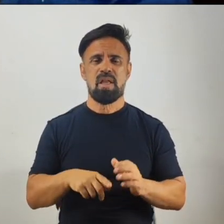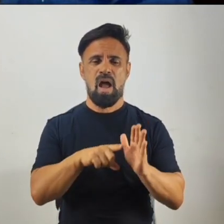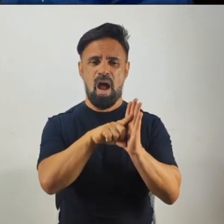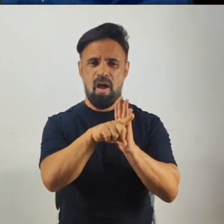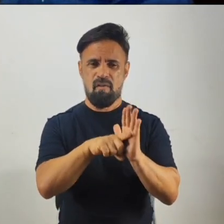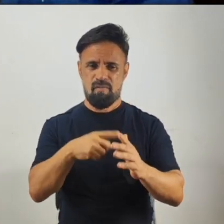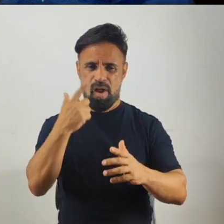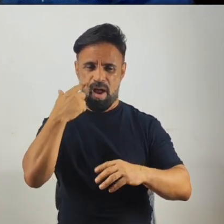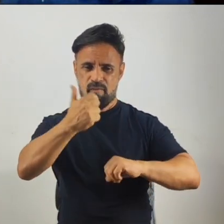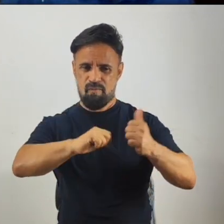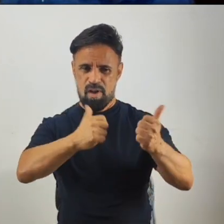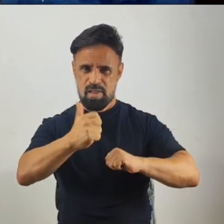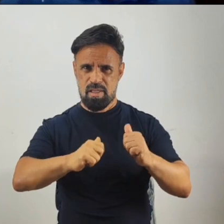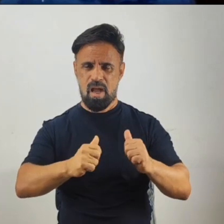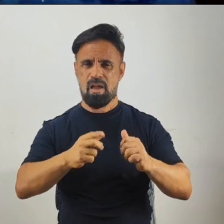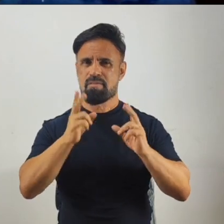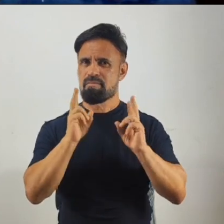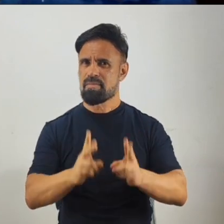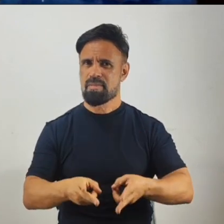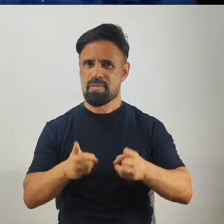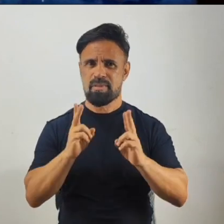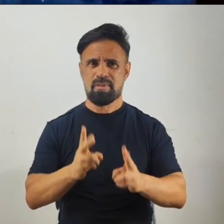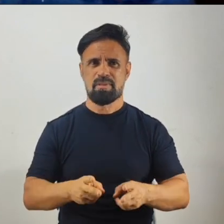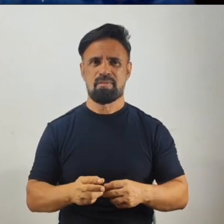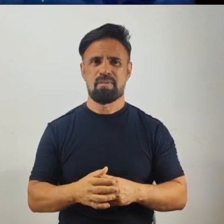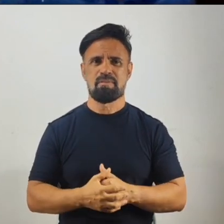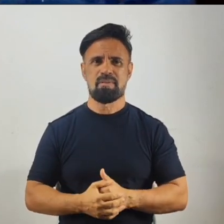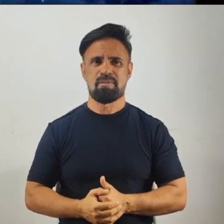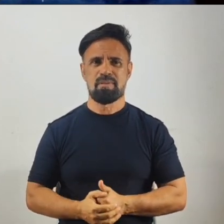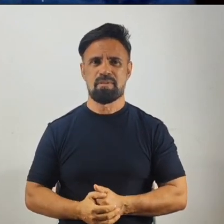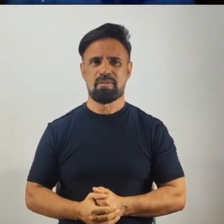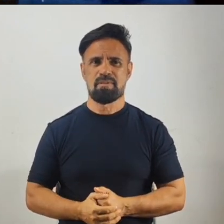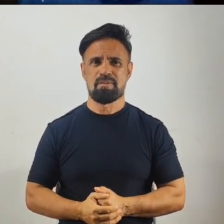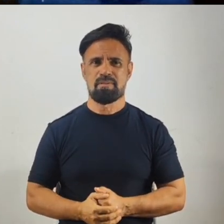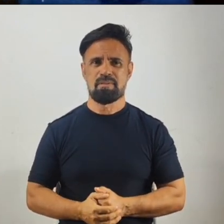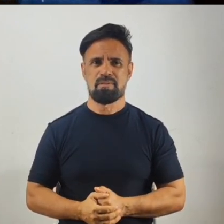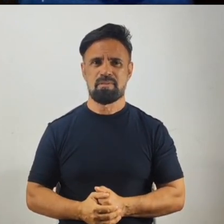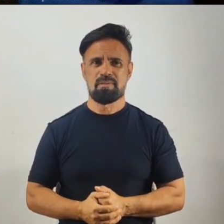os trabalhadores sejam avaliados periodicamente.